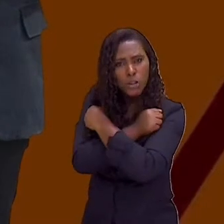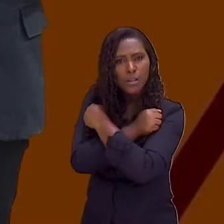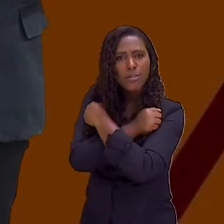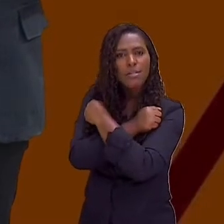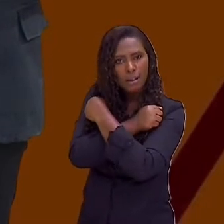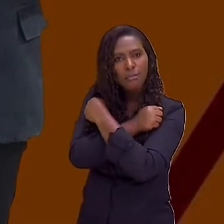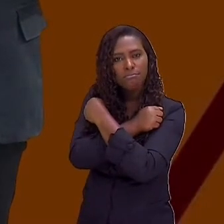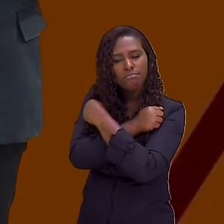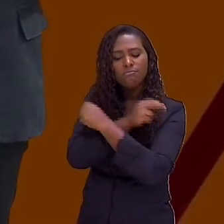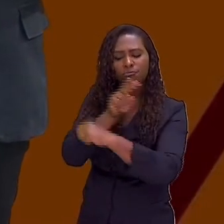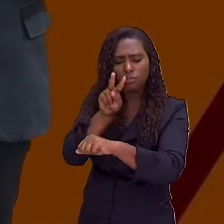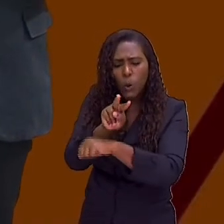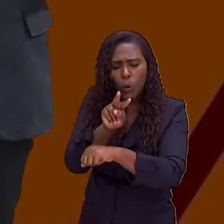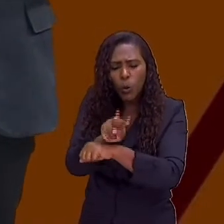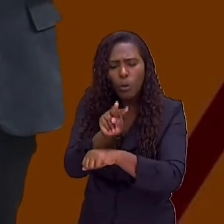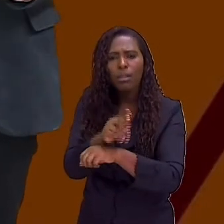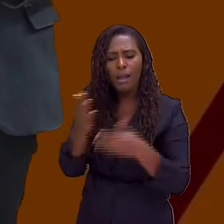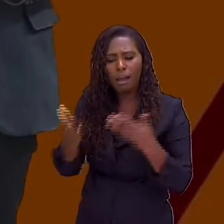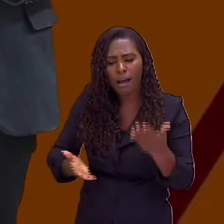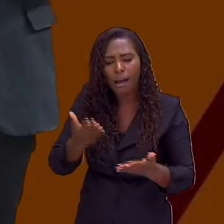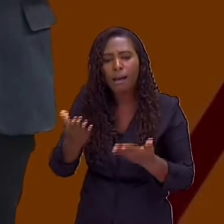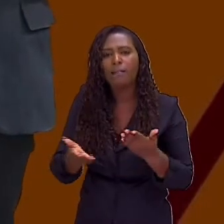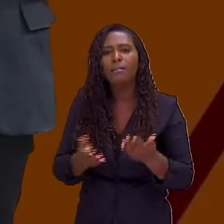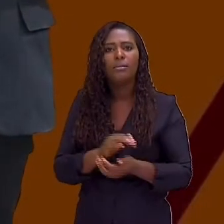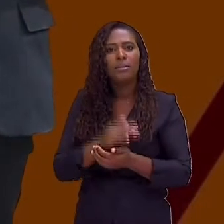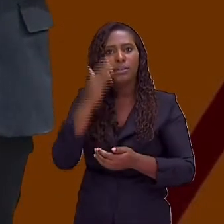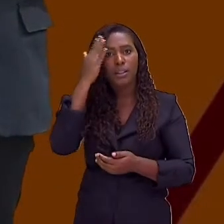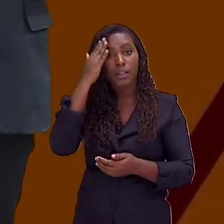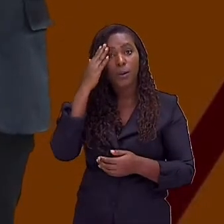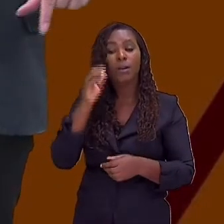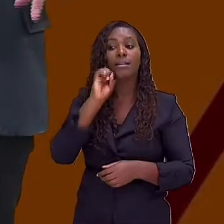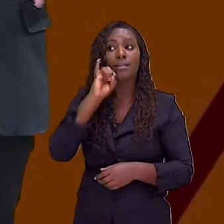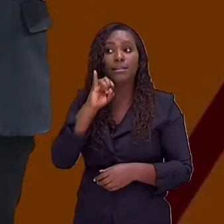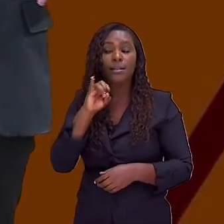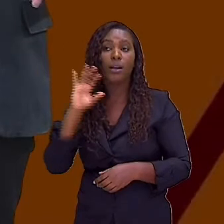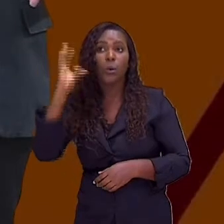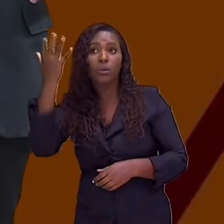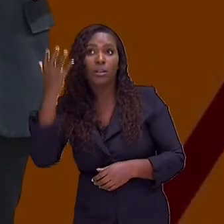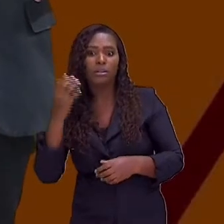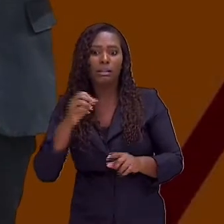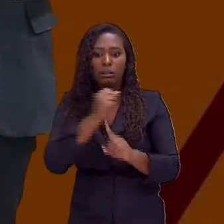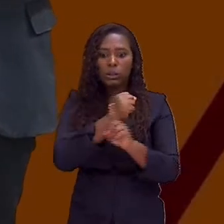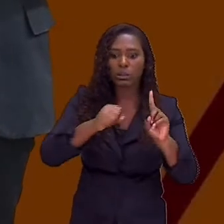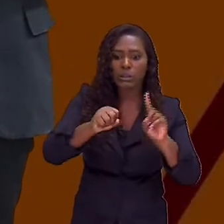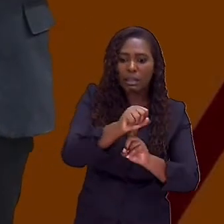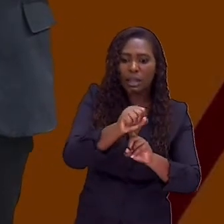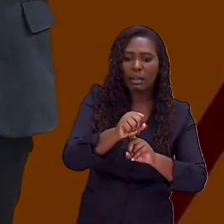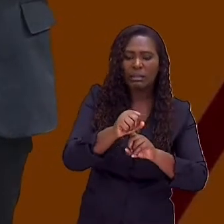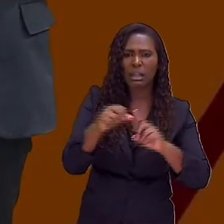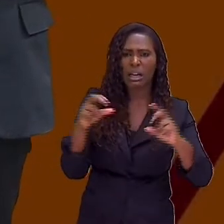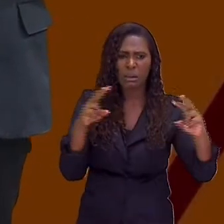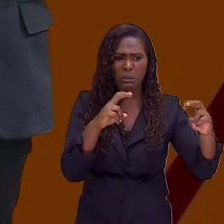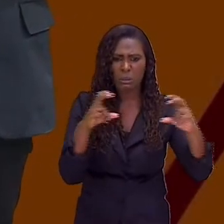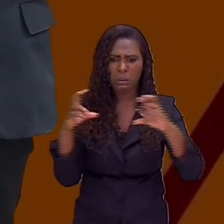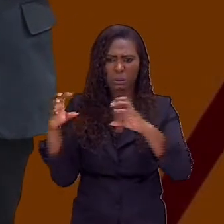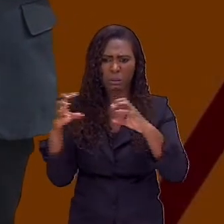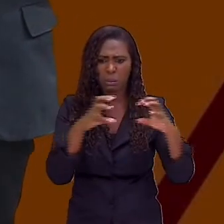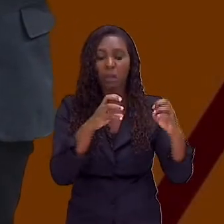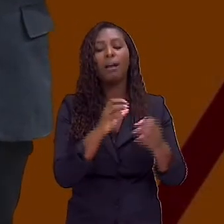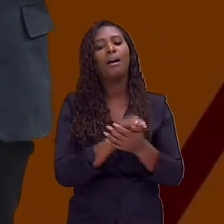resolver os prováveis conflitos que possam surgir na sociedade, através de